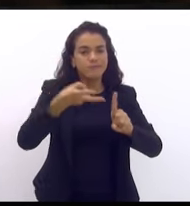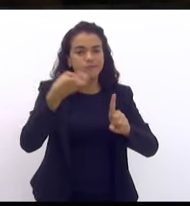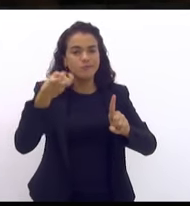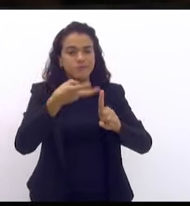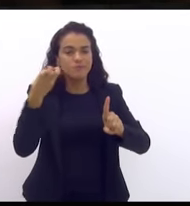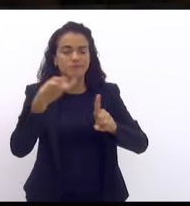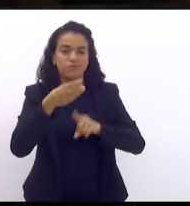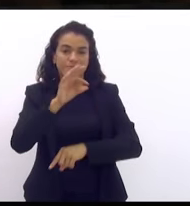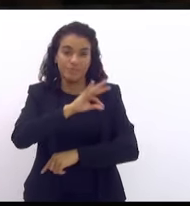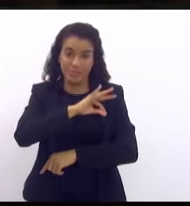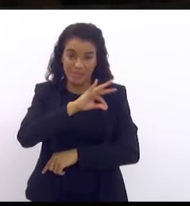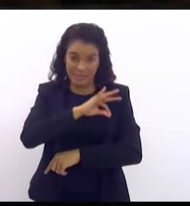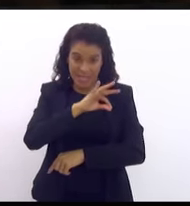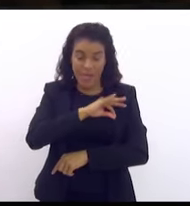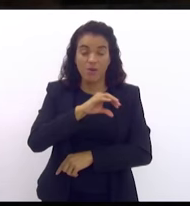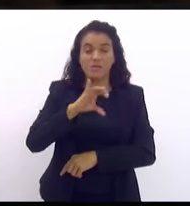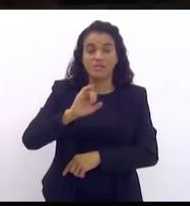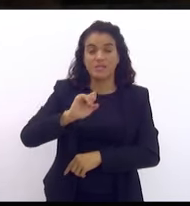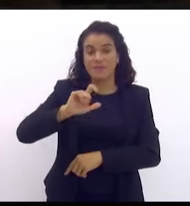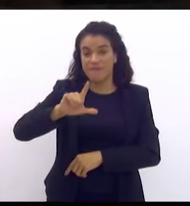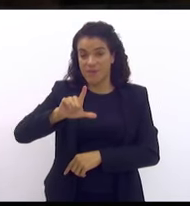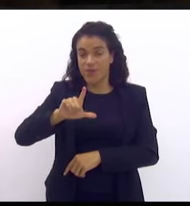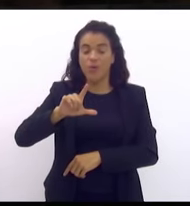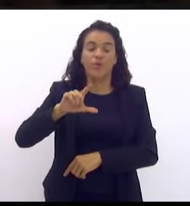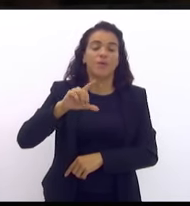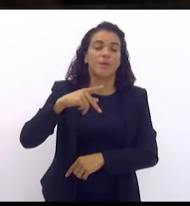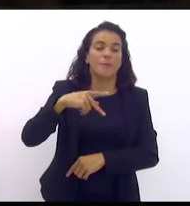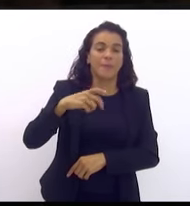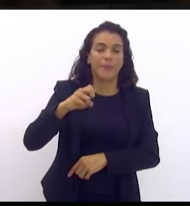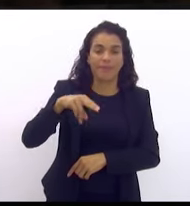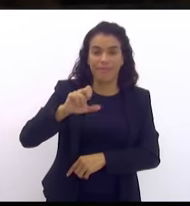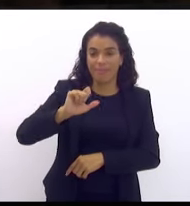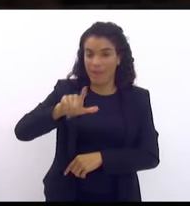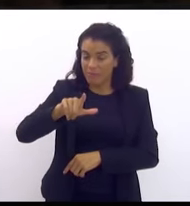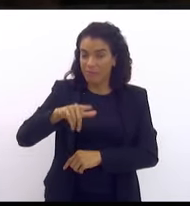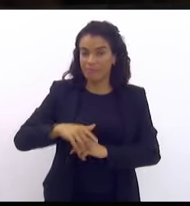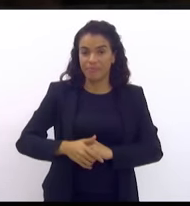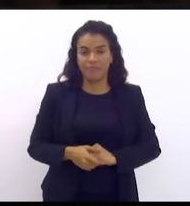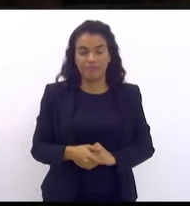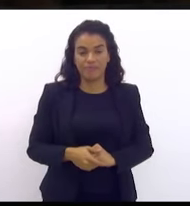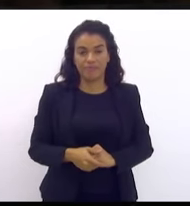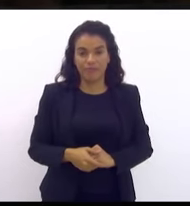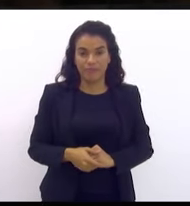militares e penais. Assim abre a matéria.